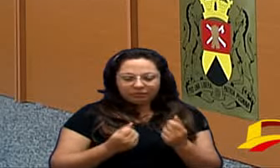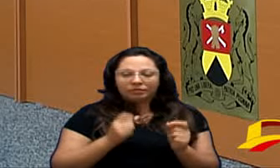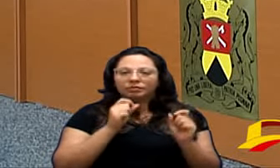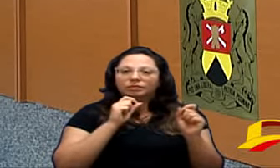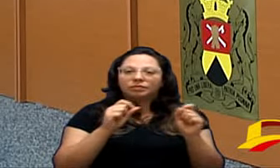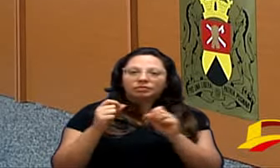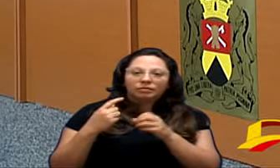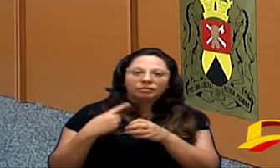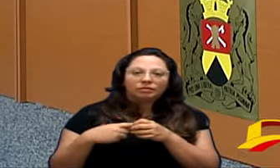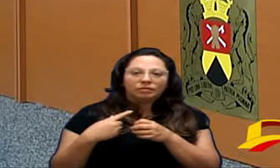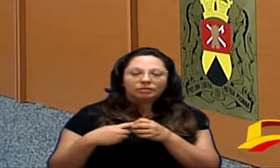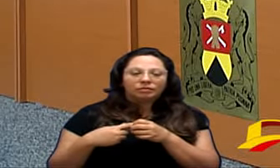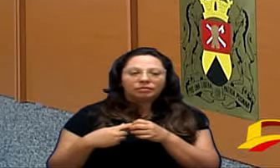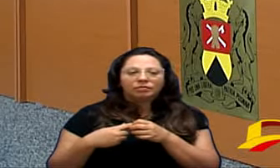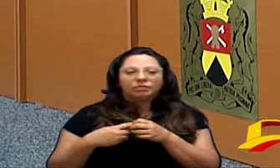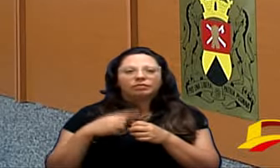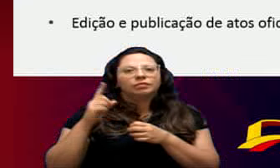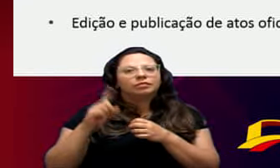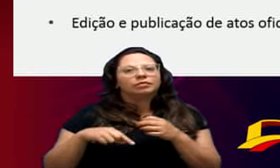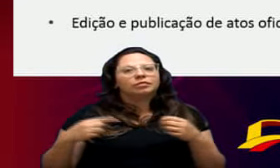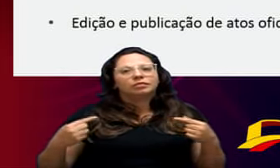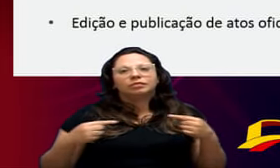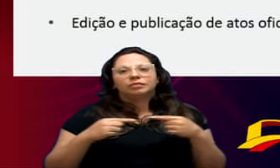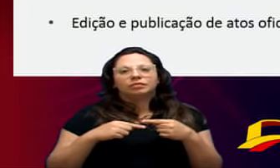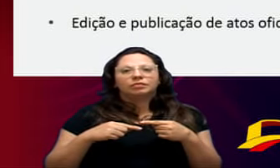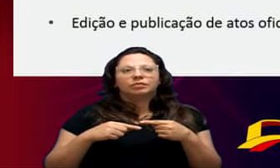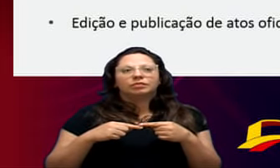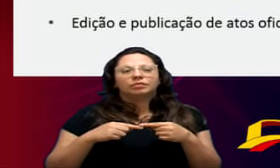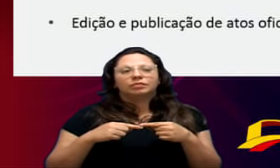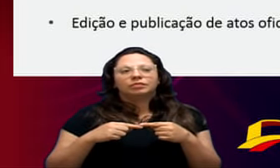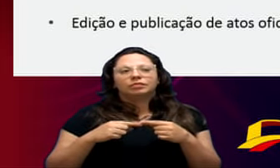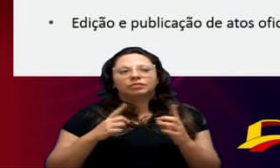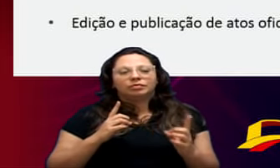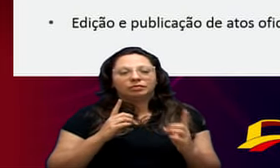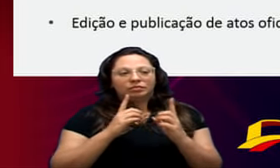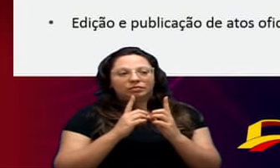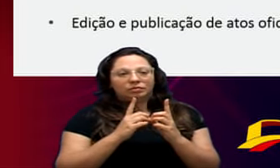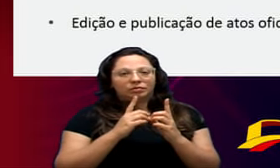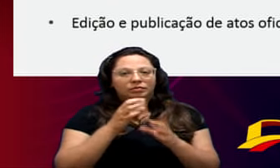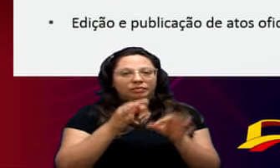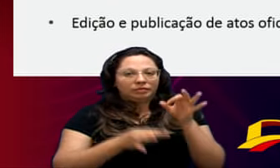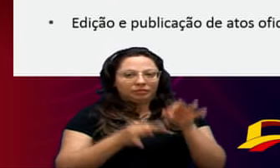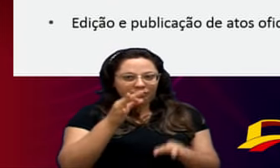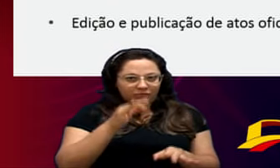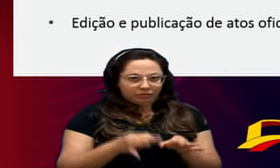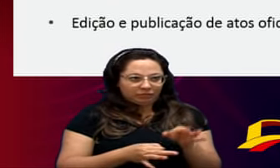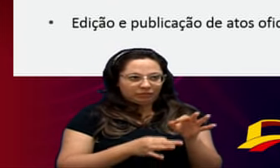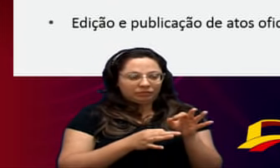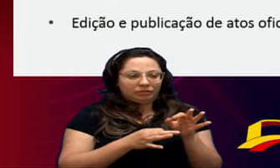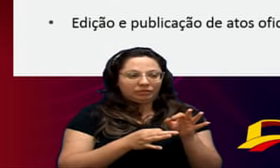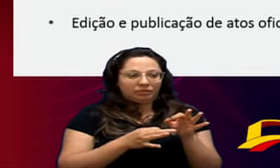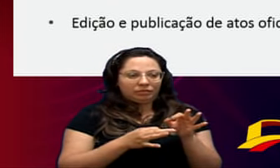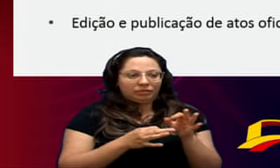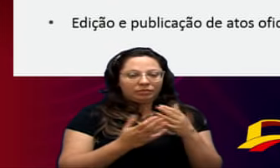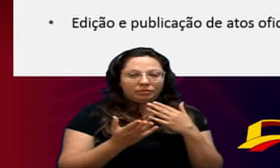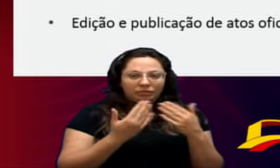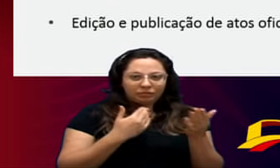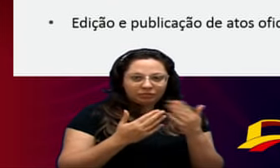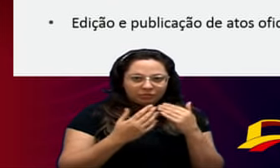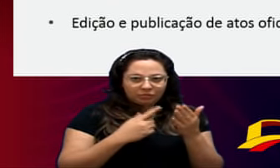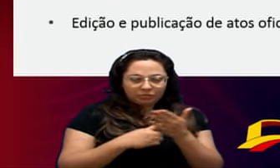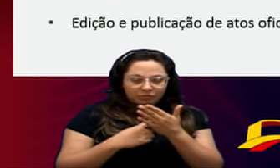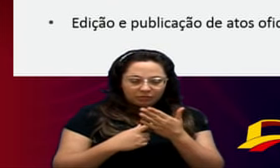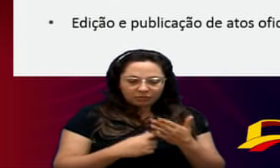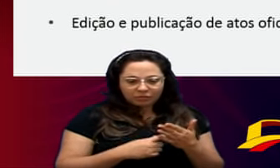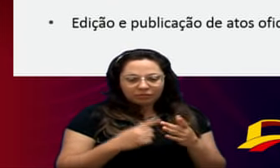do município seria com relação à consultoria e assessoramento jurídico eh a defesa do município